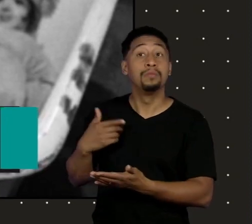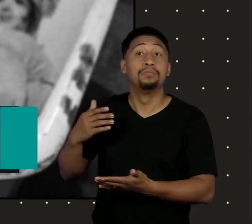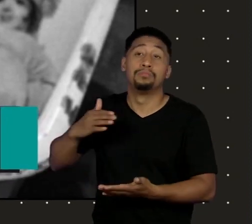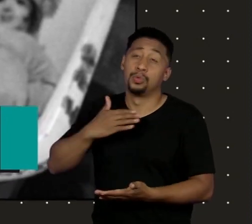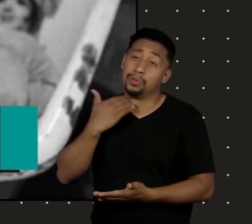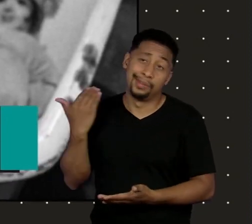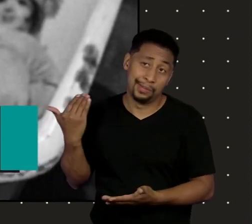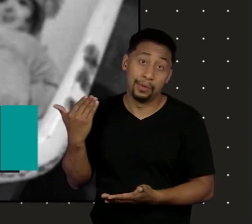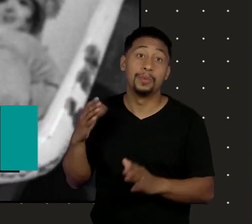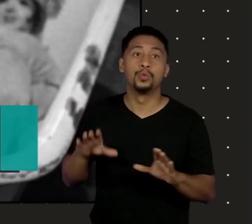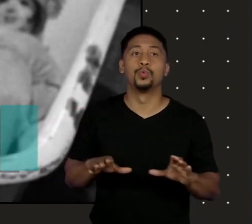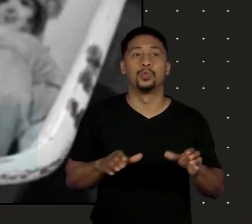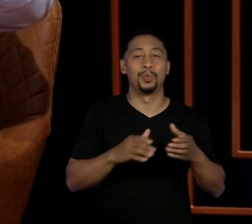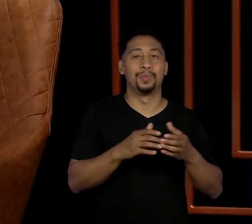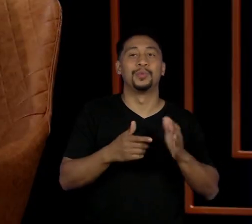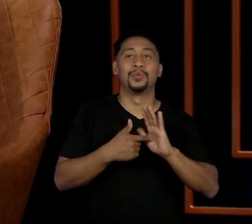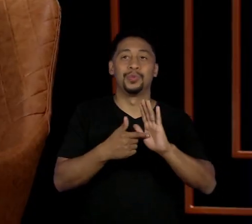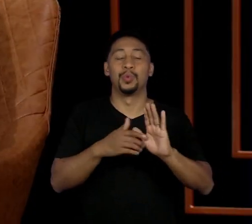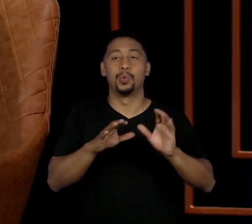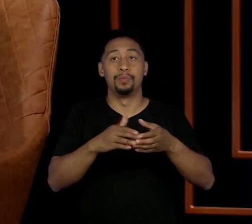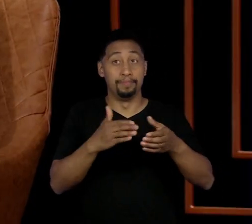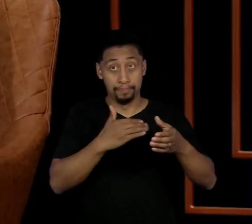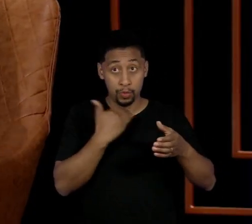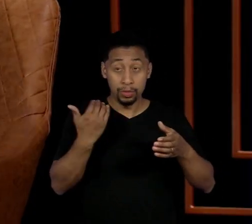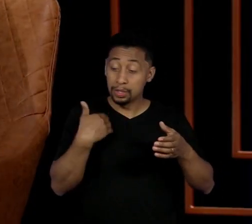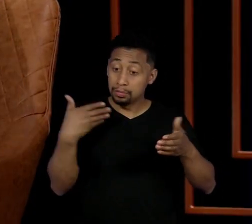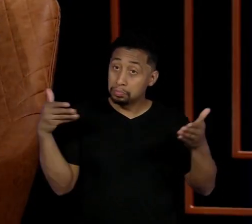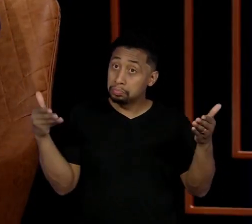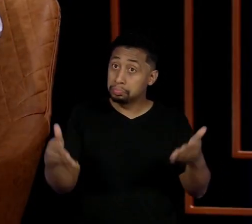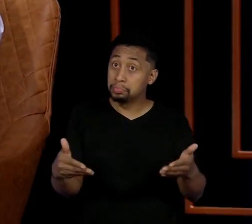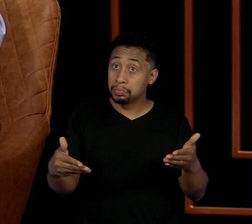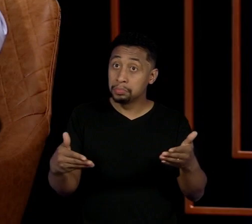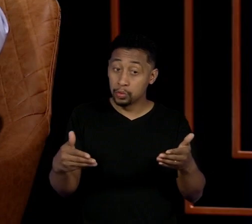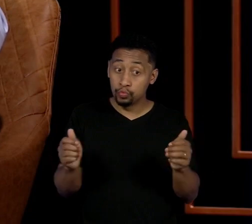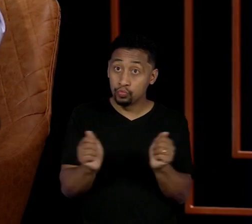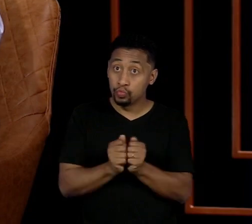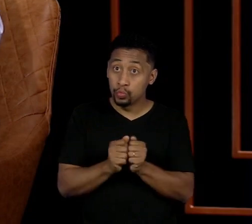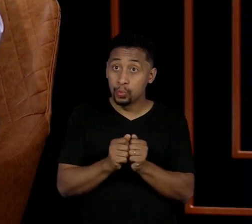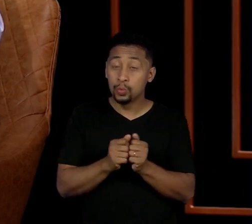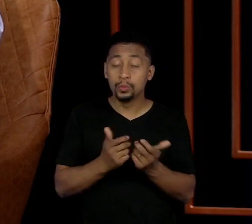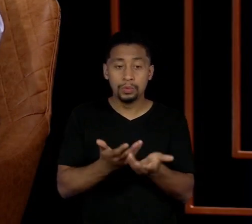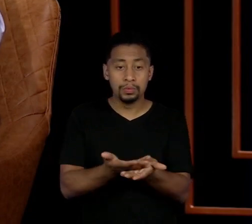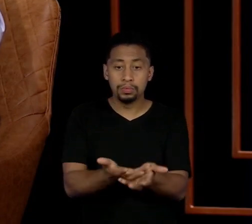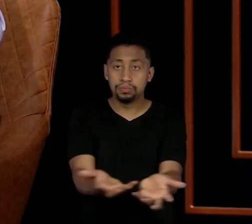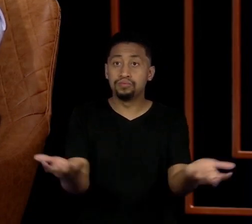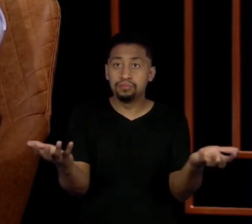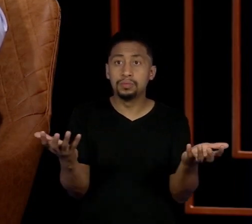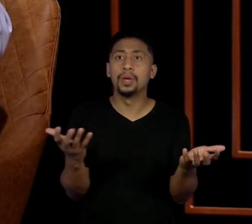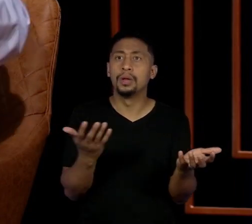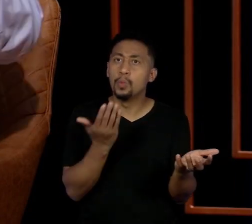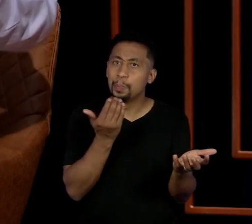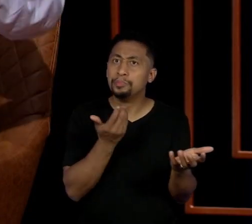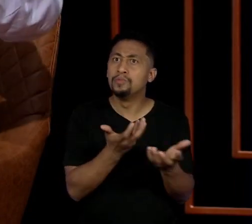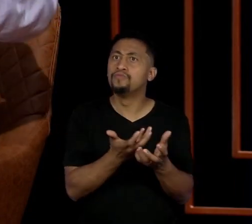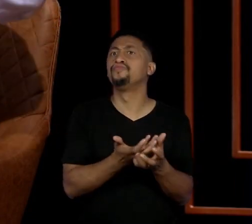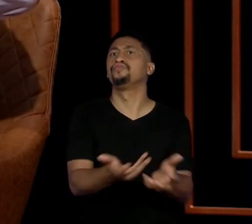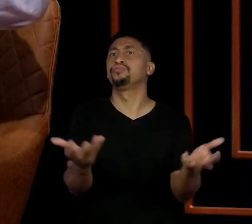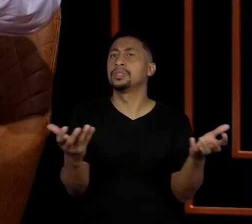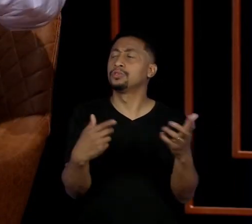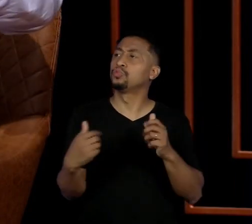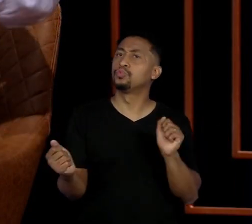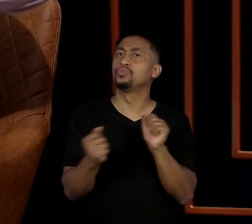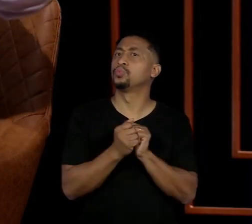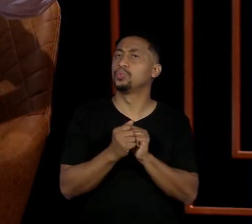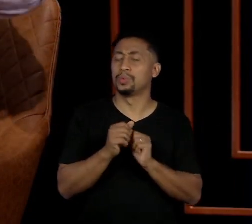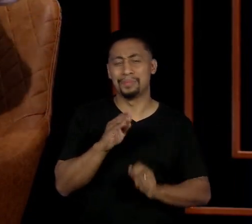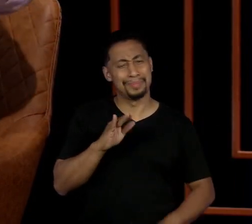montaram a classe morta, nós fomos a um coquetel com eles no primeiro dia que nós chegamos em Montreal a apresentar o Orlando. Entende? Então, a Bia,